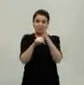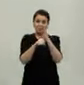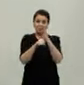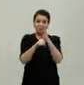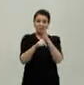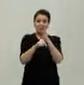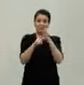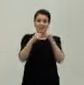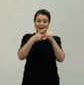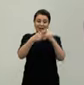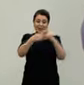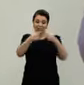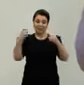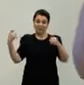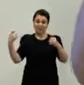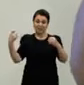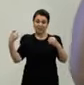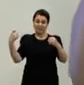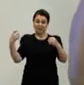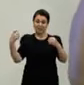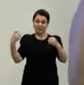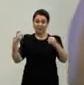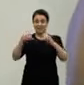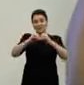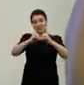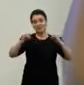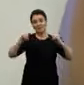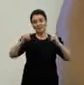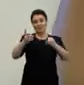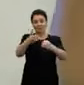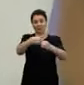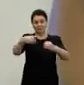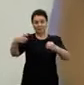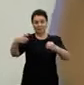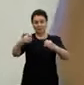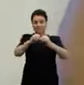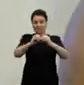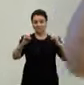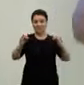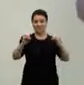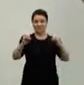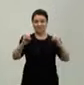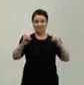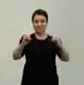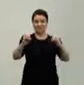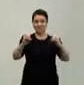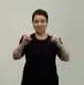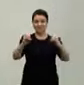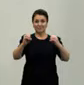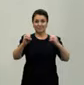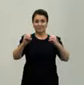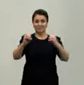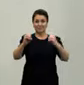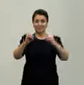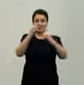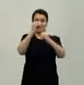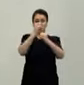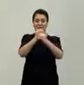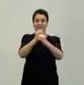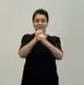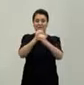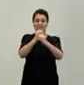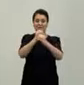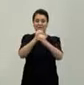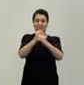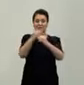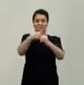anáfase? Elas vão se separar, tá? Ó, estão juntas as cromátides irmãs, formando